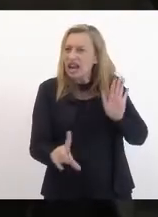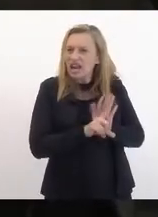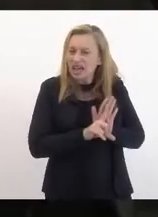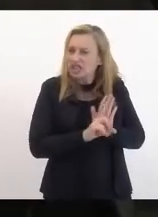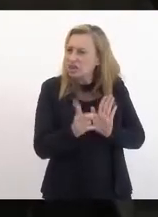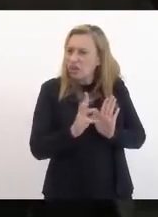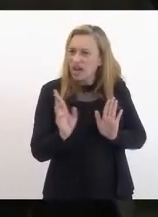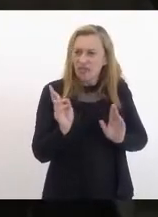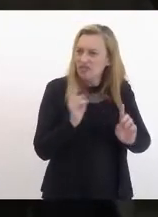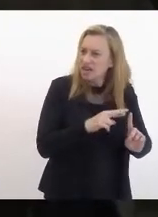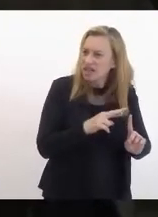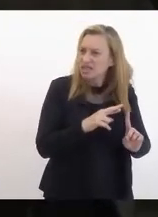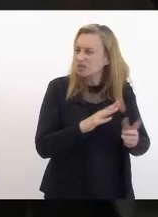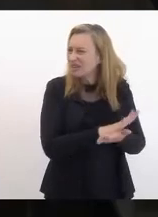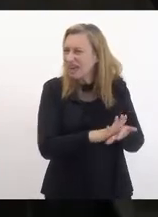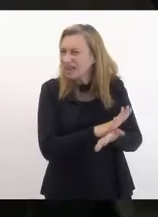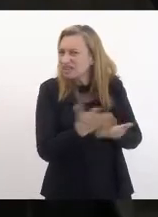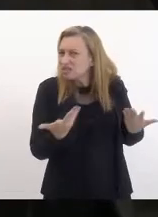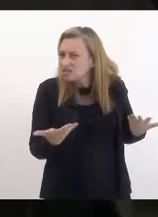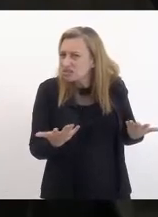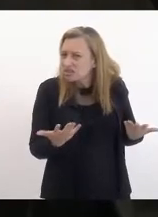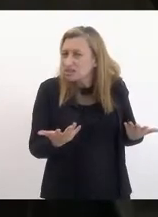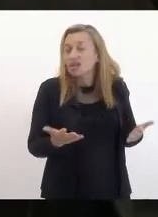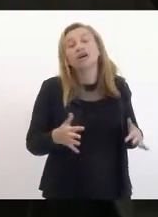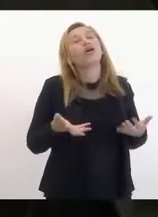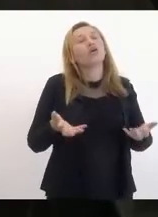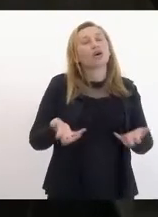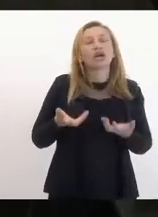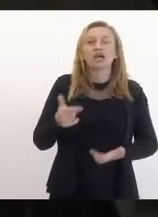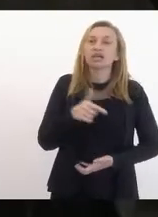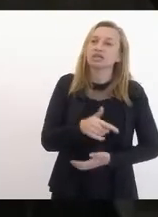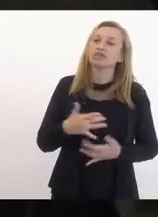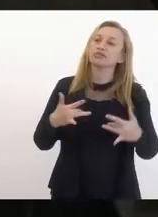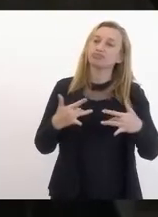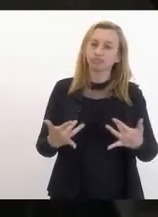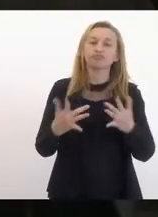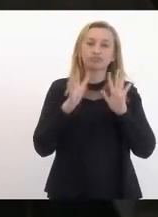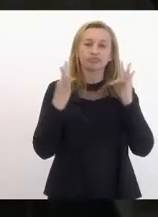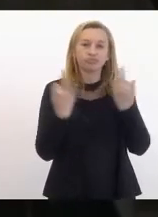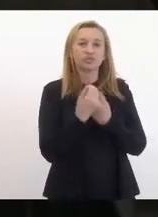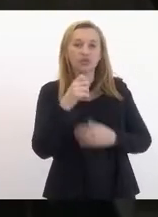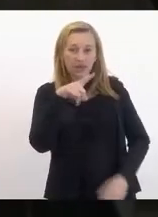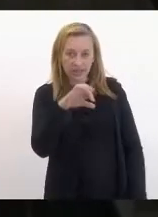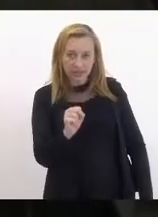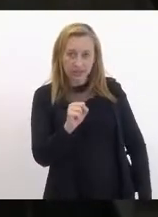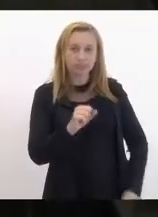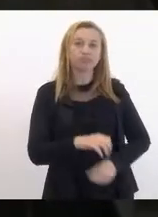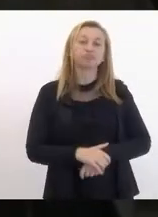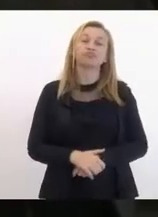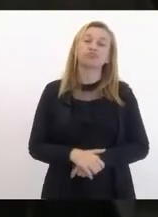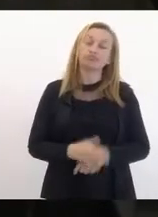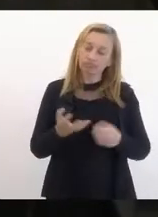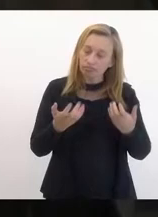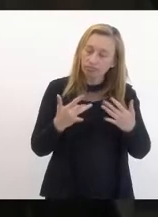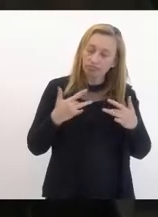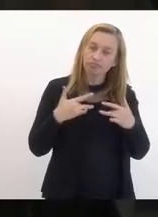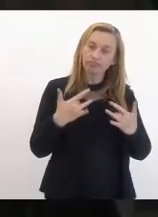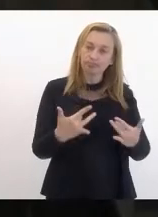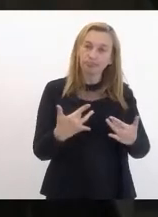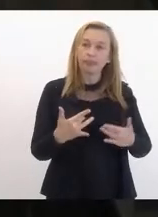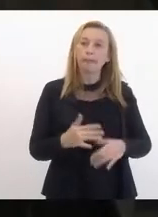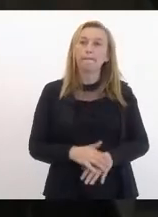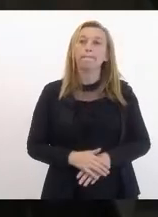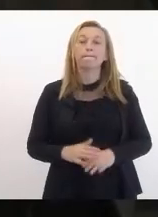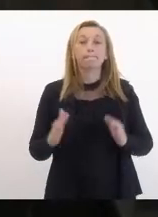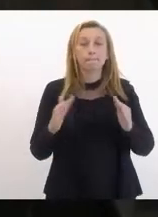padrão, para quem a lei não é nada. Então eu quero aqui me solidarizar com a família do Elias, quero me solidarizar